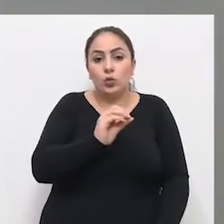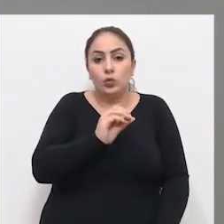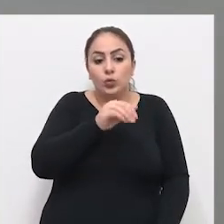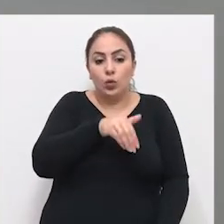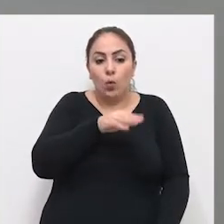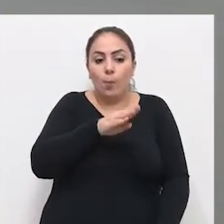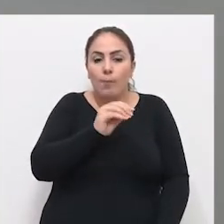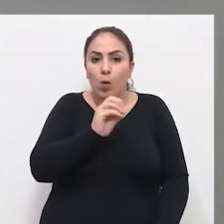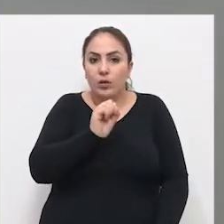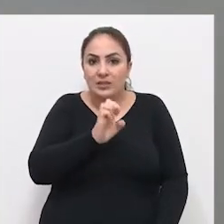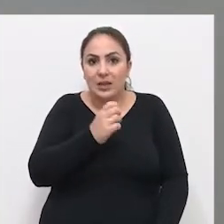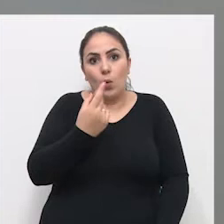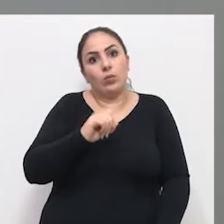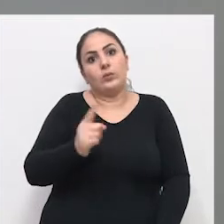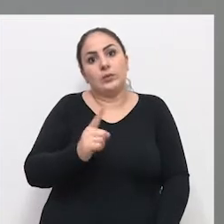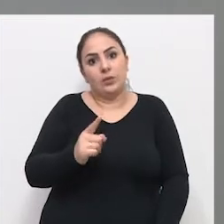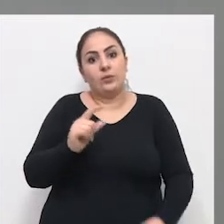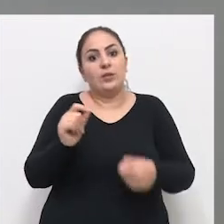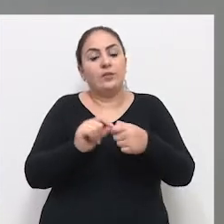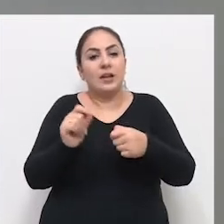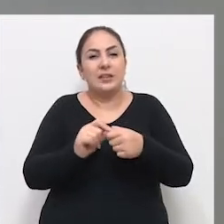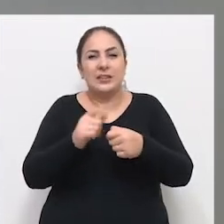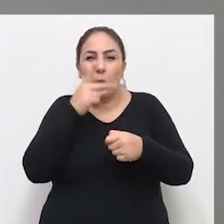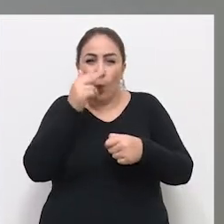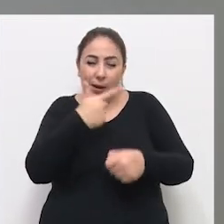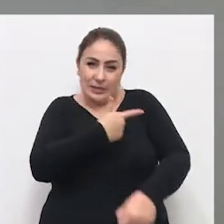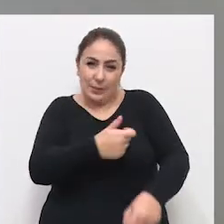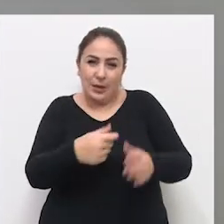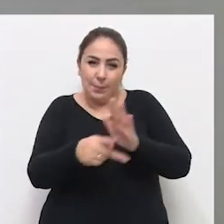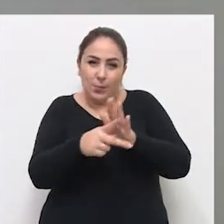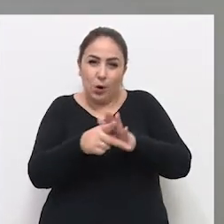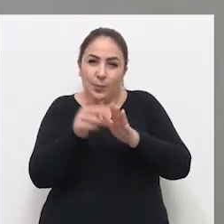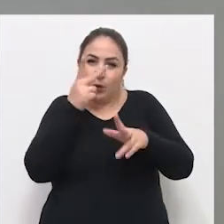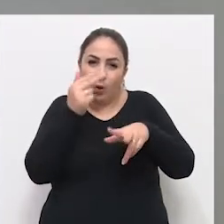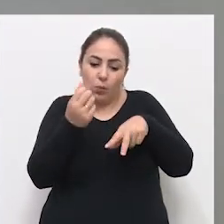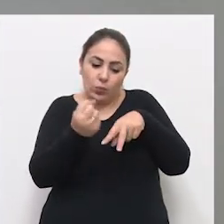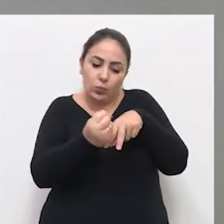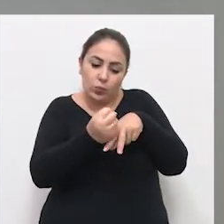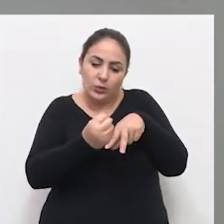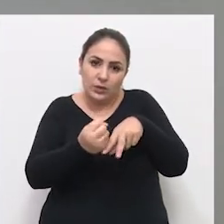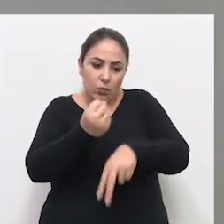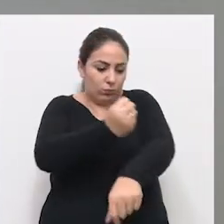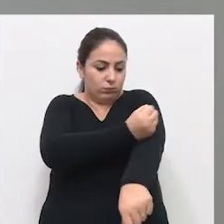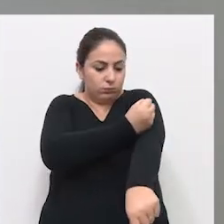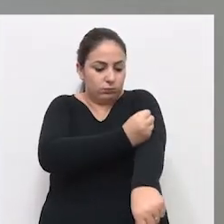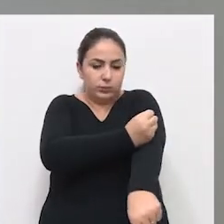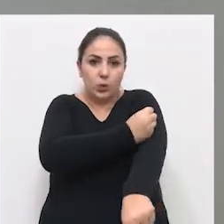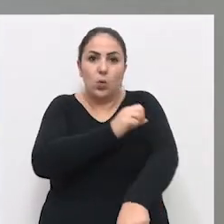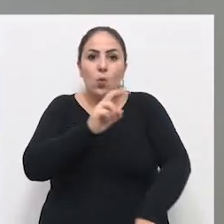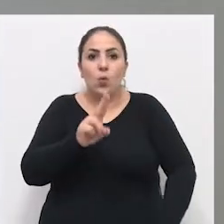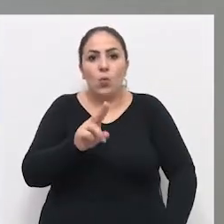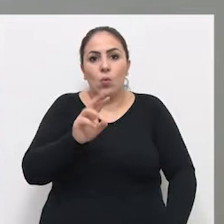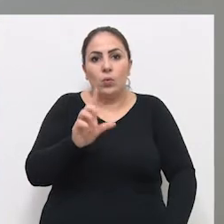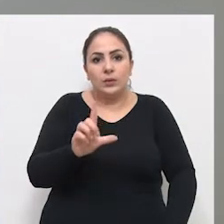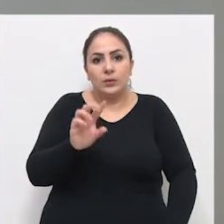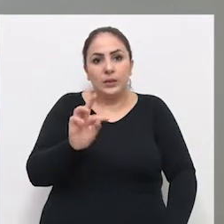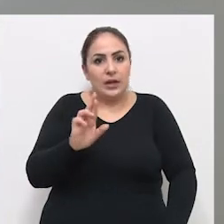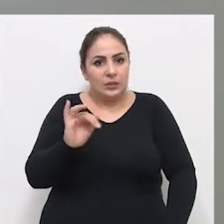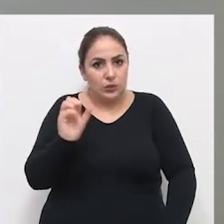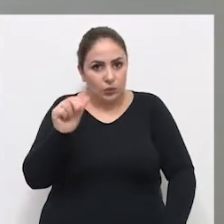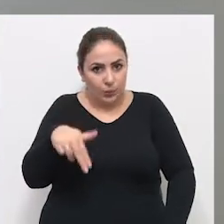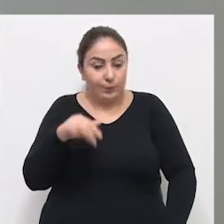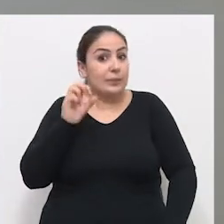suspeita de trombose tem que fazer algum exame, que é um ultrassom da perna ou do braço. Caso, além